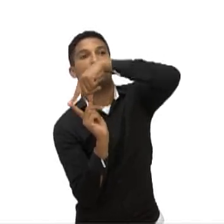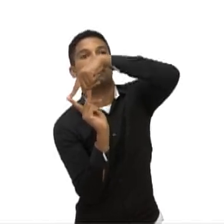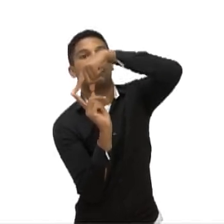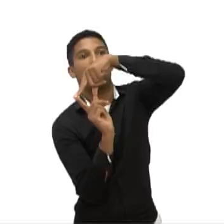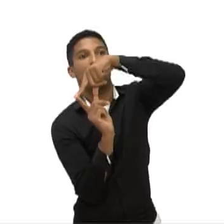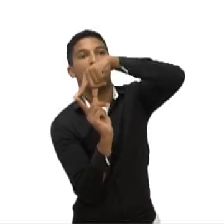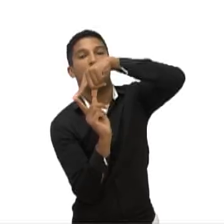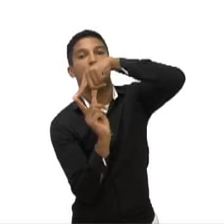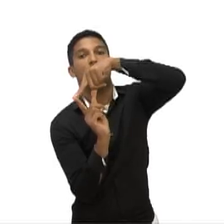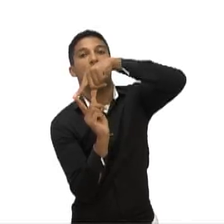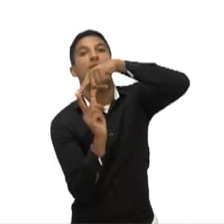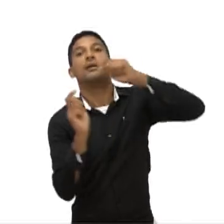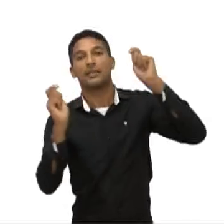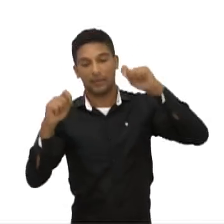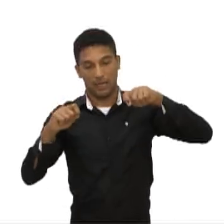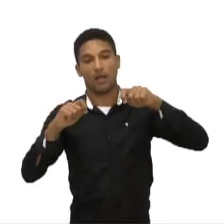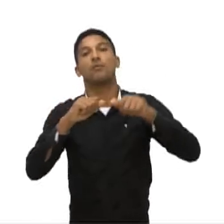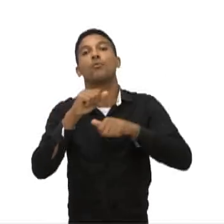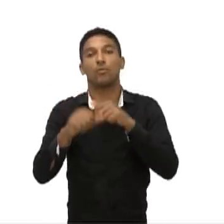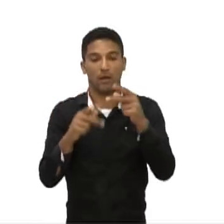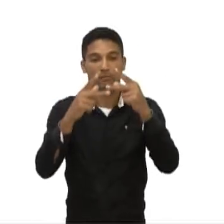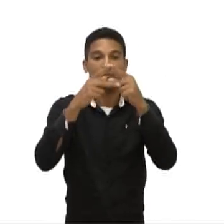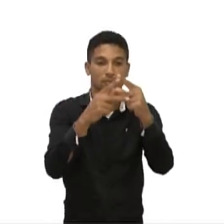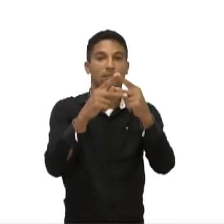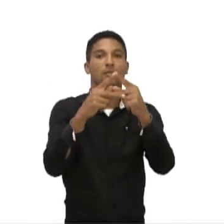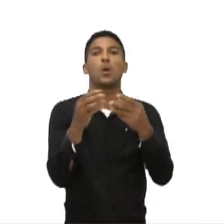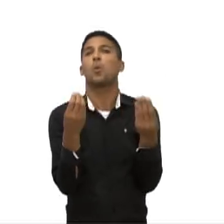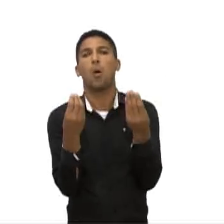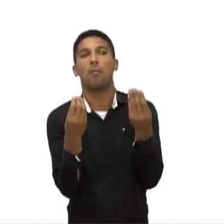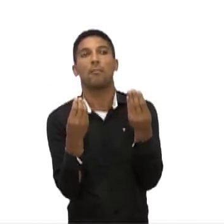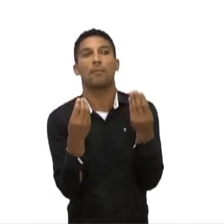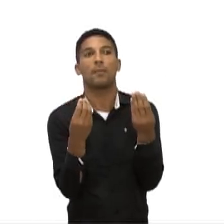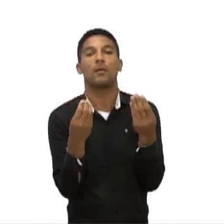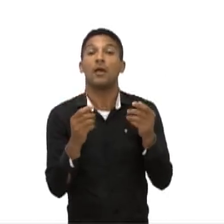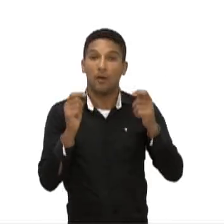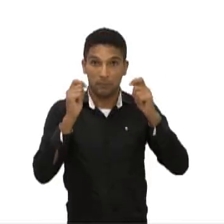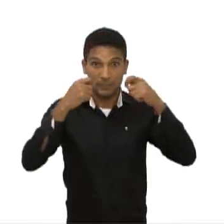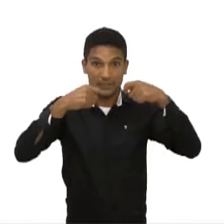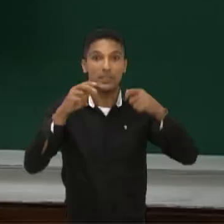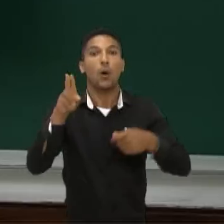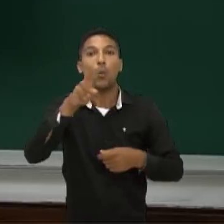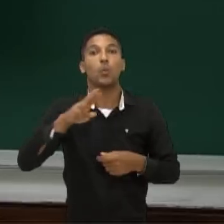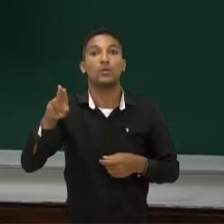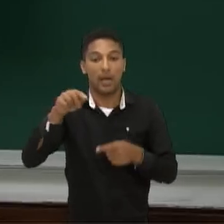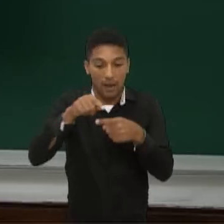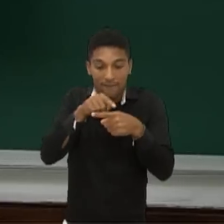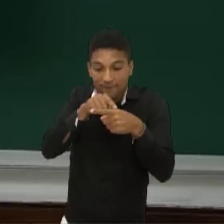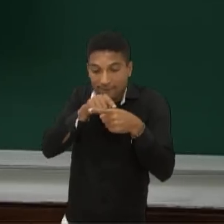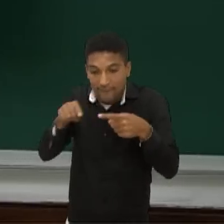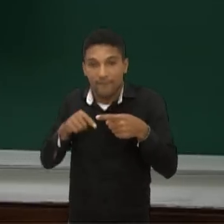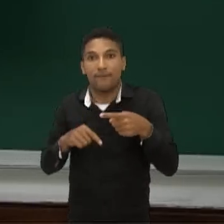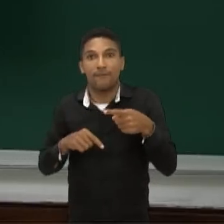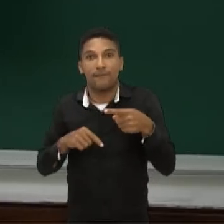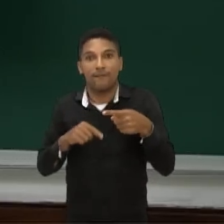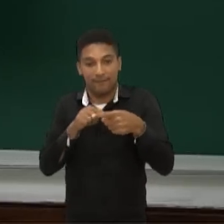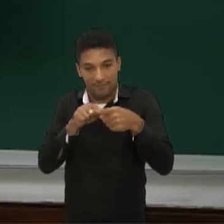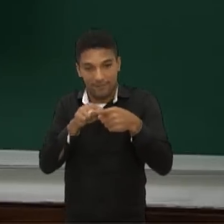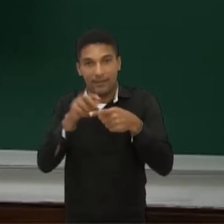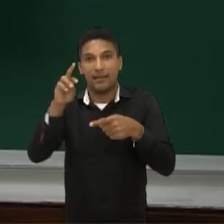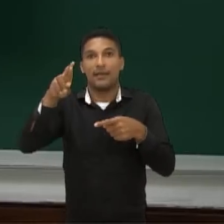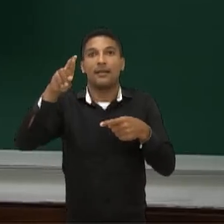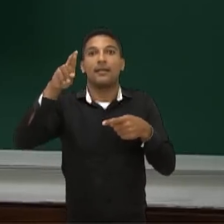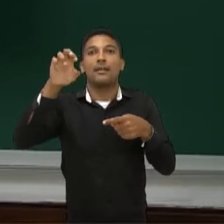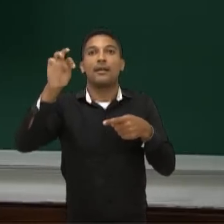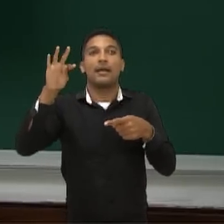Então, eu posso seguir traçando algumas, tá? Semi-retas. Então, vamos lá, pessoal, vou dar um tempinho para vocês, só lembrando aqui que